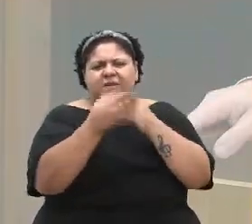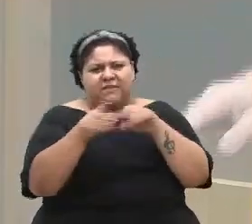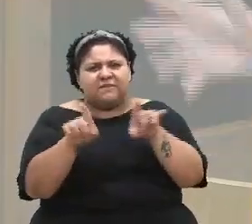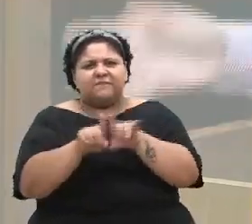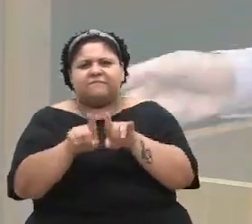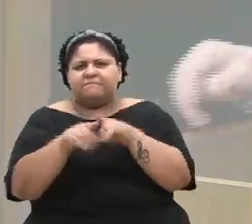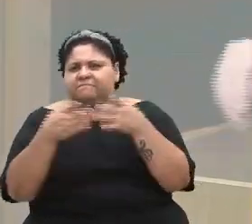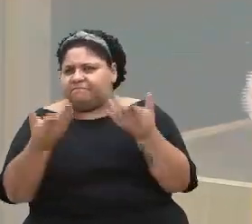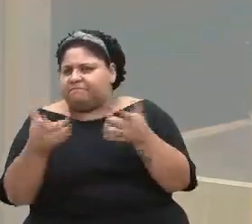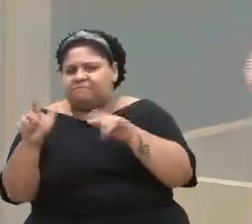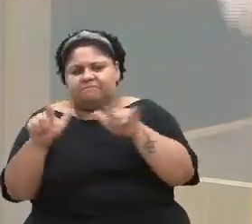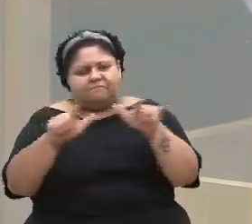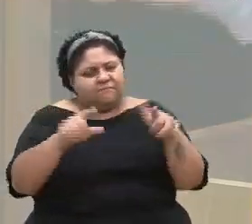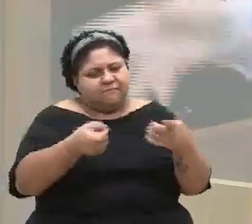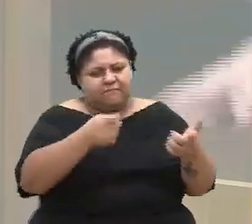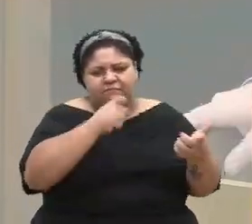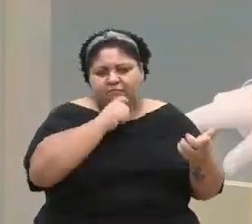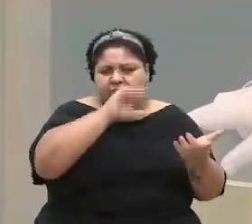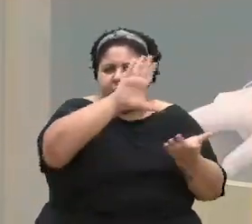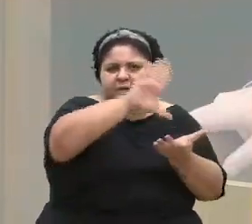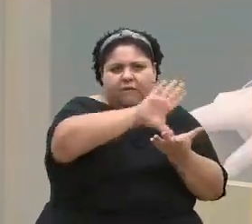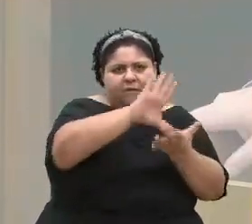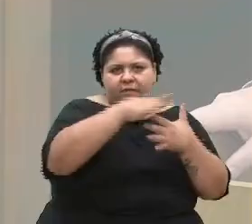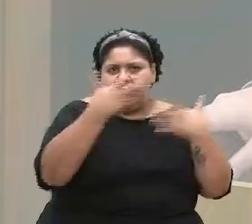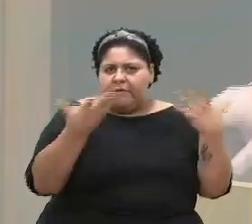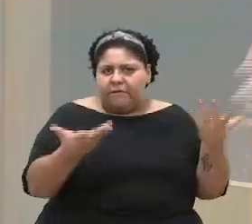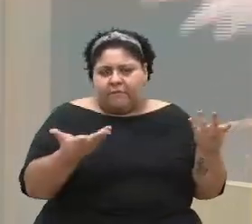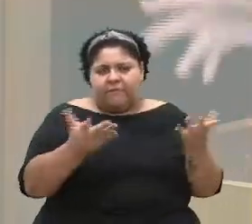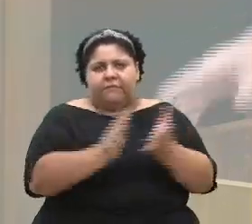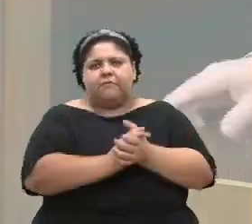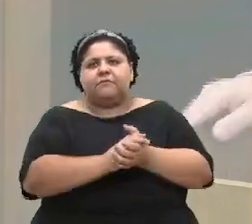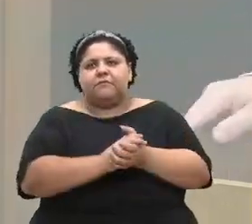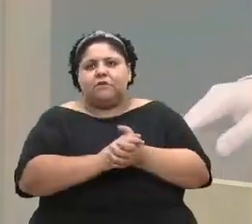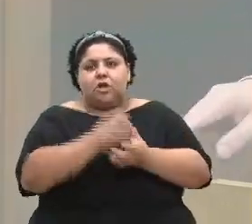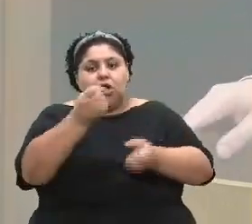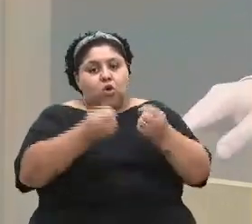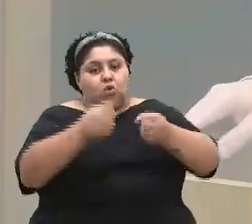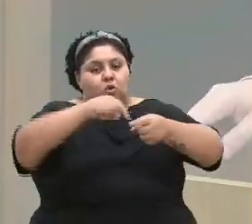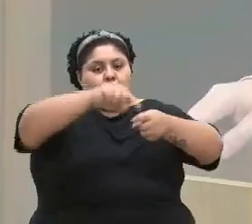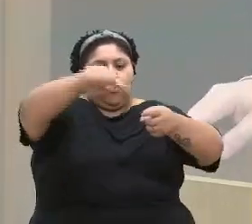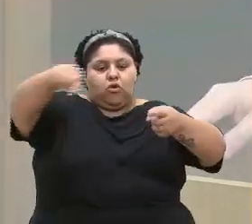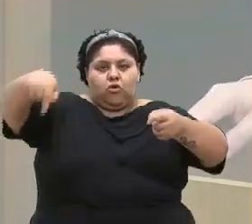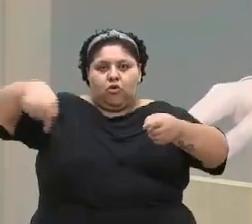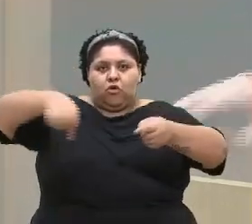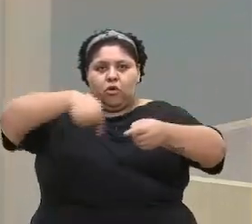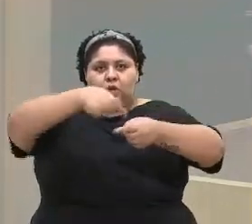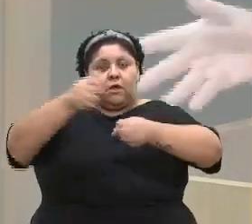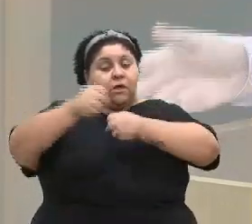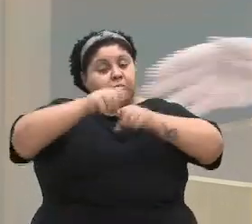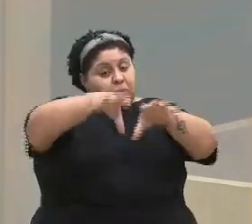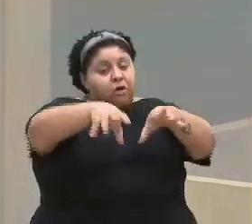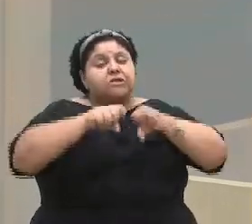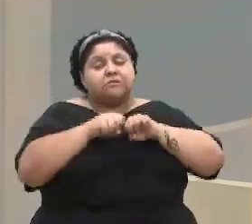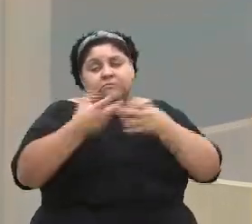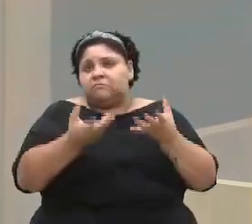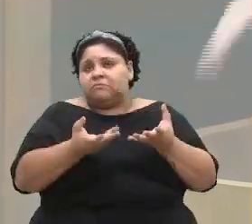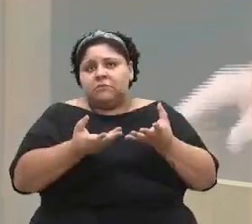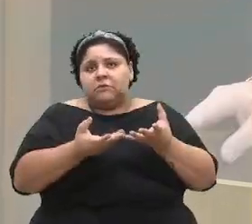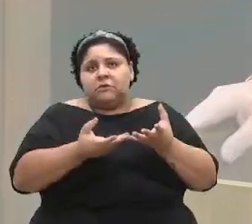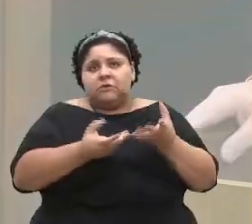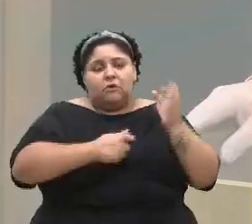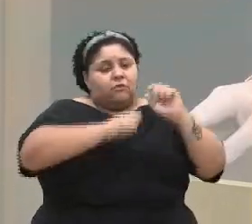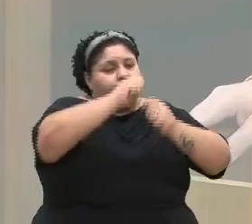áreas, né, áreas verdes, ou praças, enfim, parques, rótulas, que podem ser adotadas. E essa adoção por empresas,